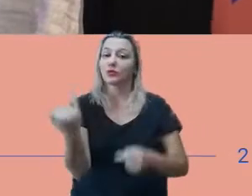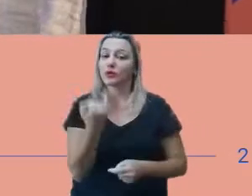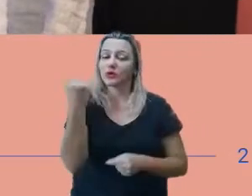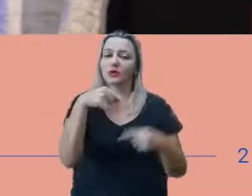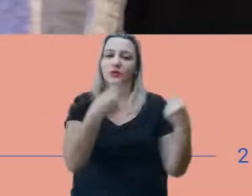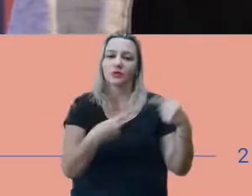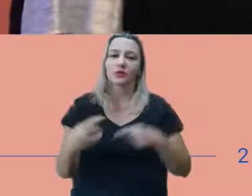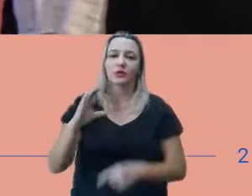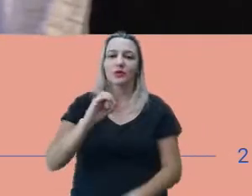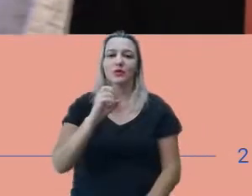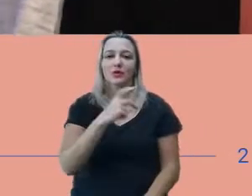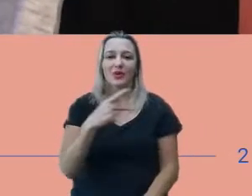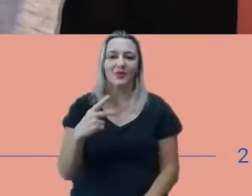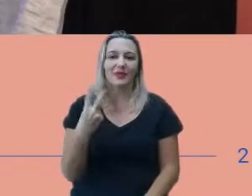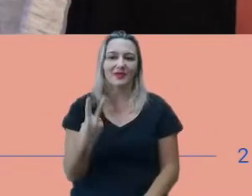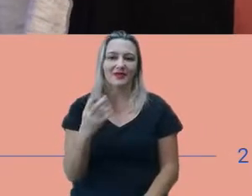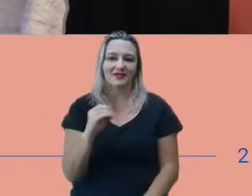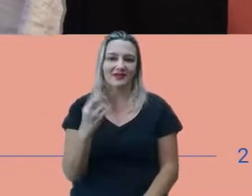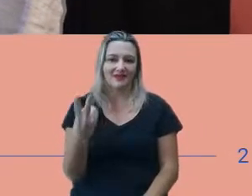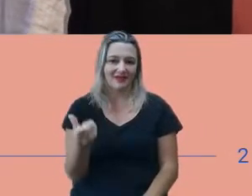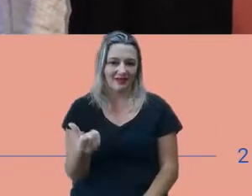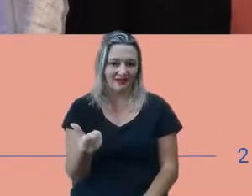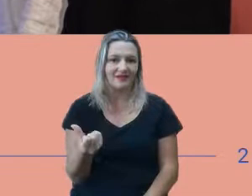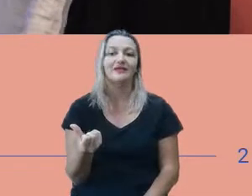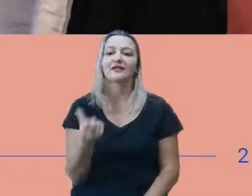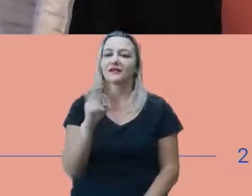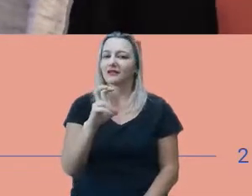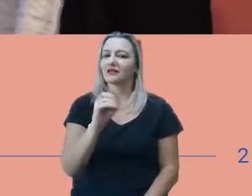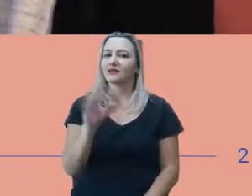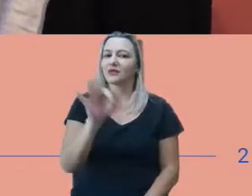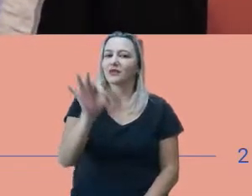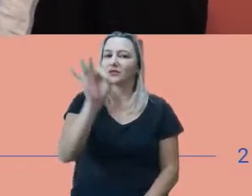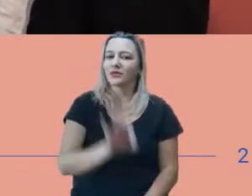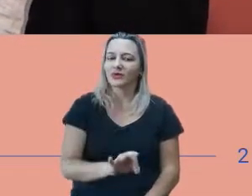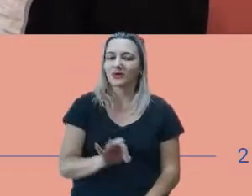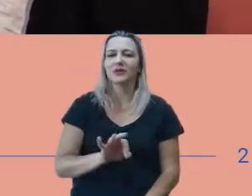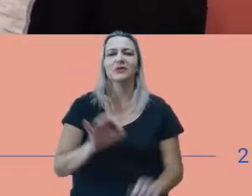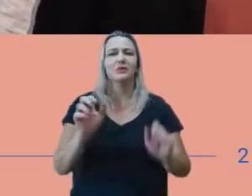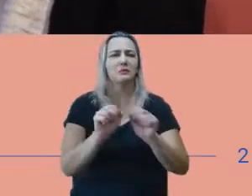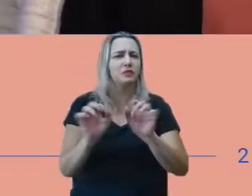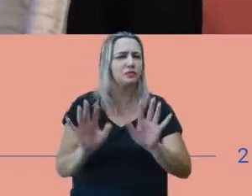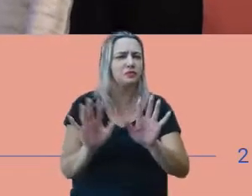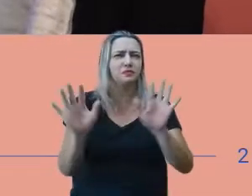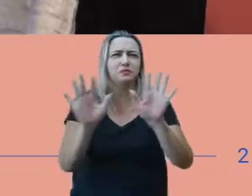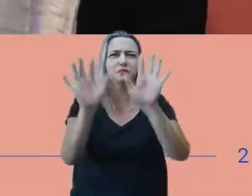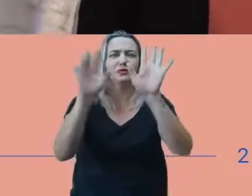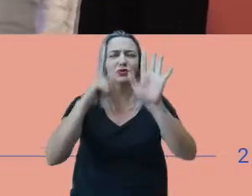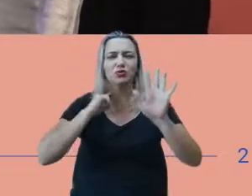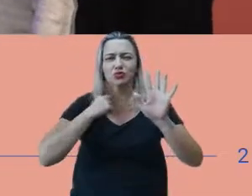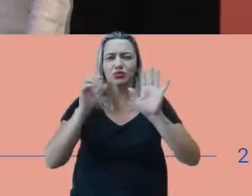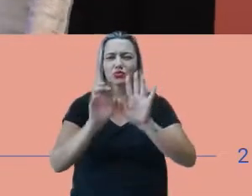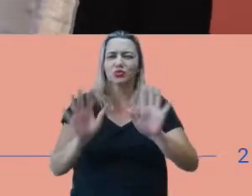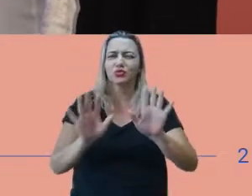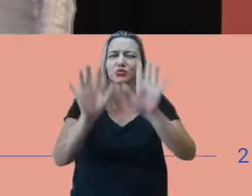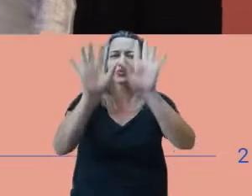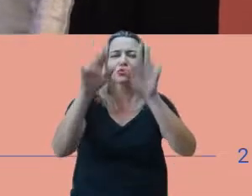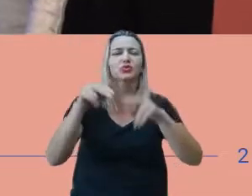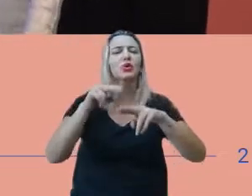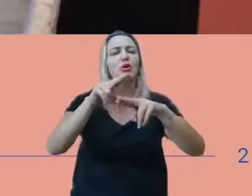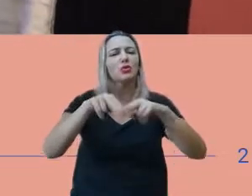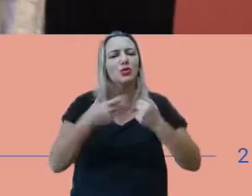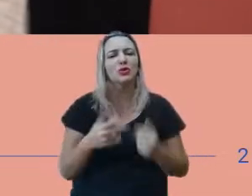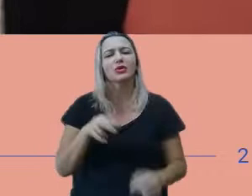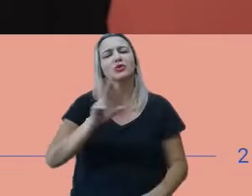Copa e 26 né que cinquenta por cento das emissões globais vem da produção e uso de produtos utilizados no nosso dia-a-dia